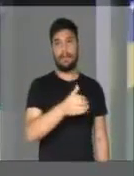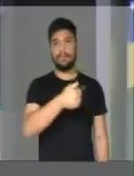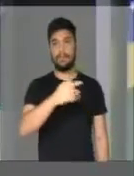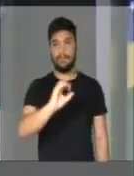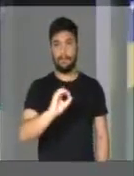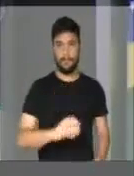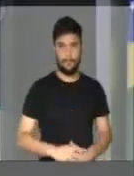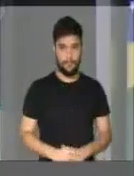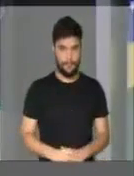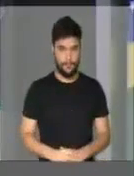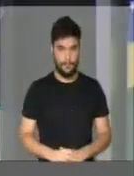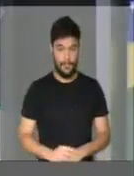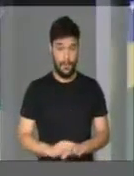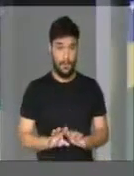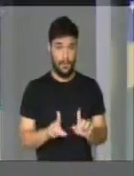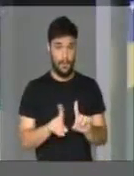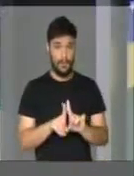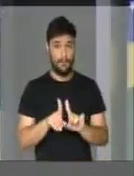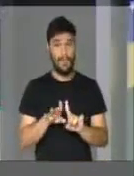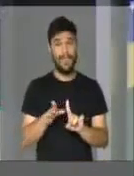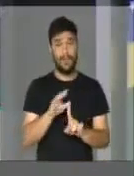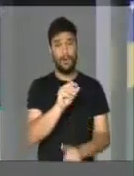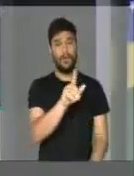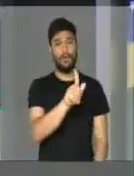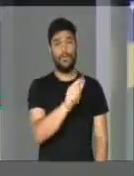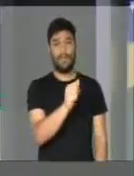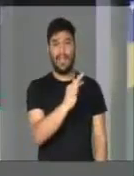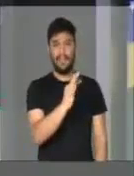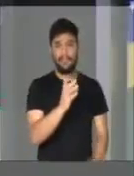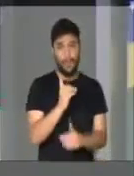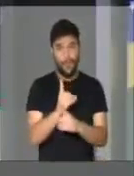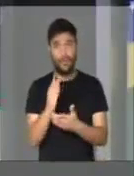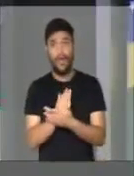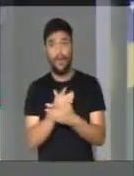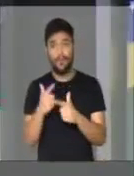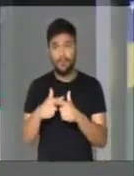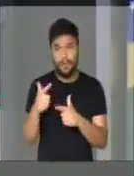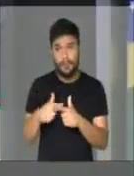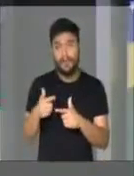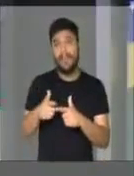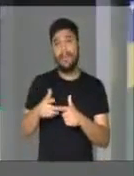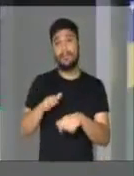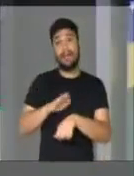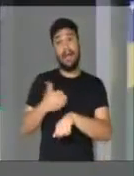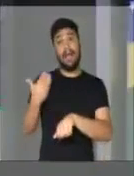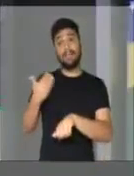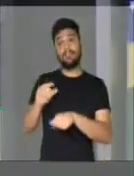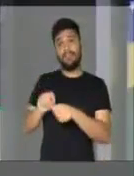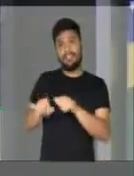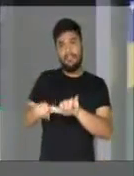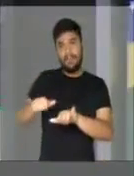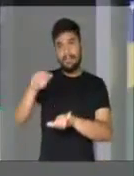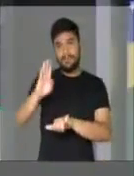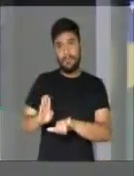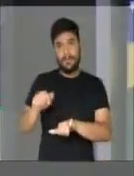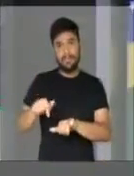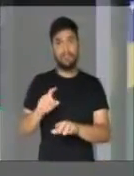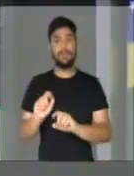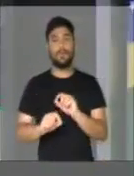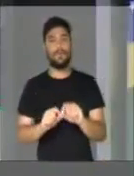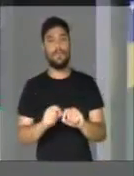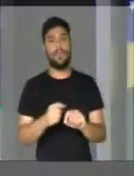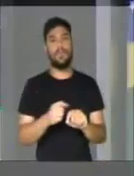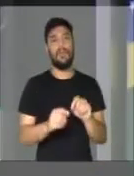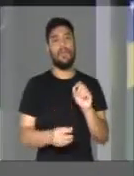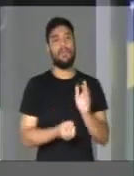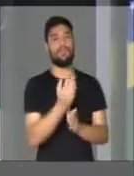13.170. Uma das deficiências apontadas pelo GAF na terceira rodada de avaliação do Brasil veio a ser sanada por